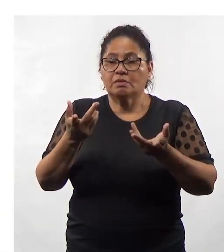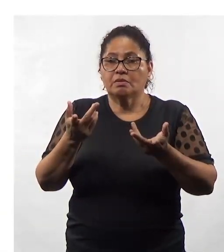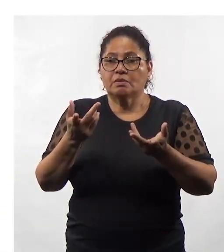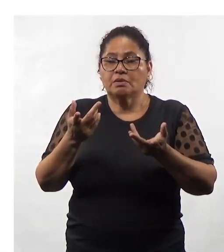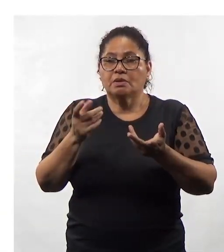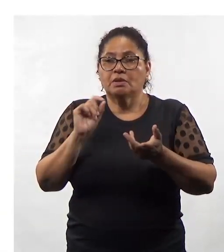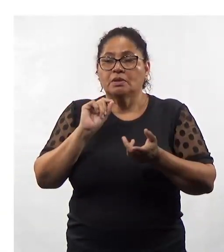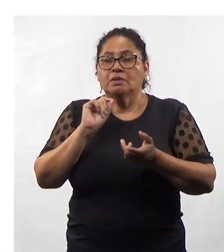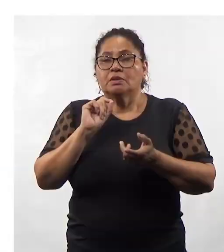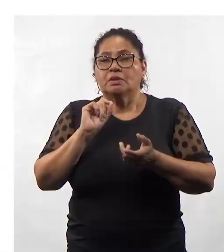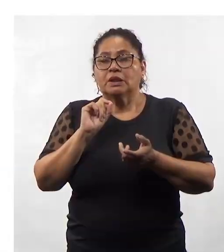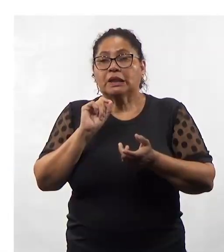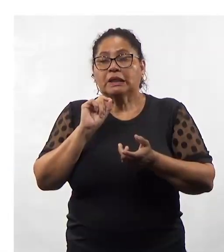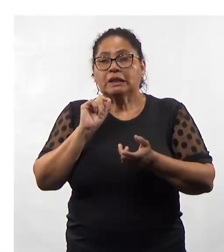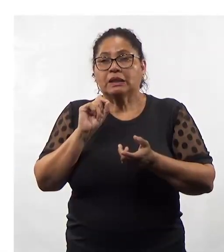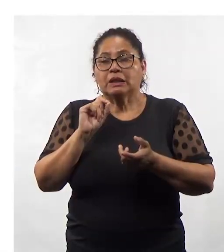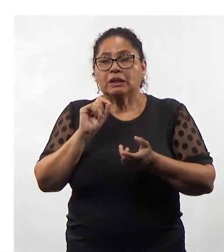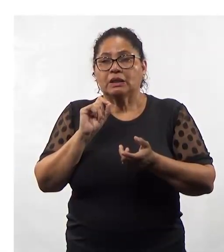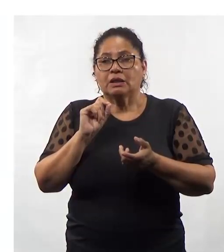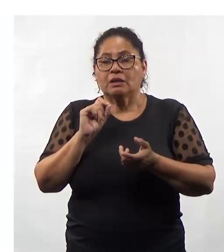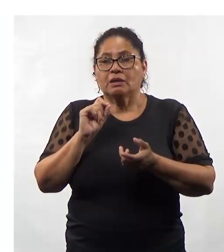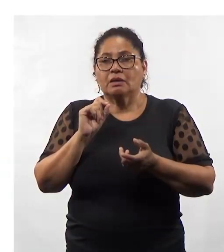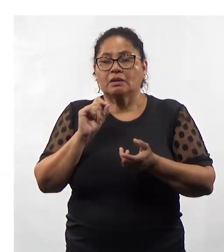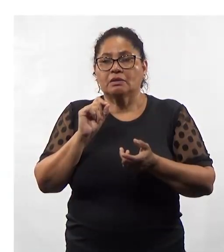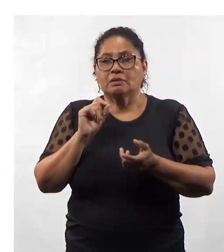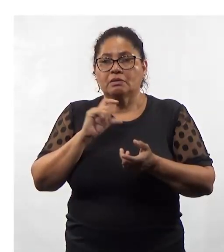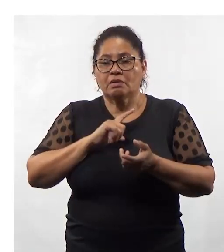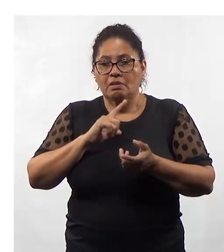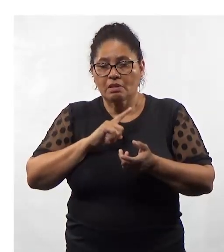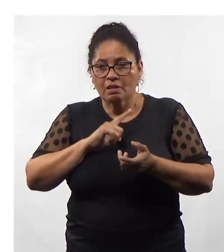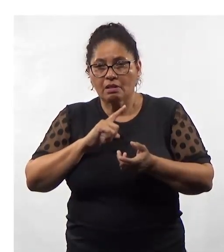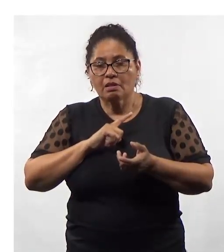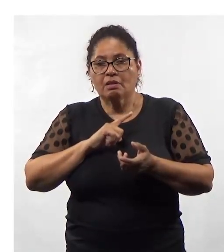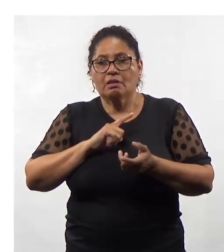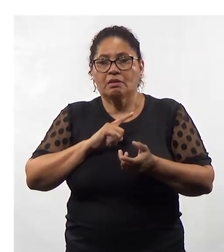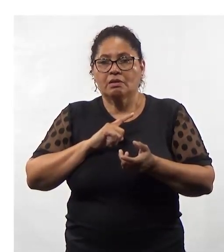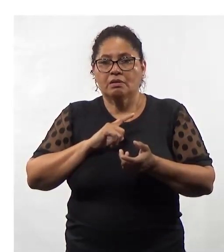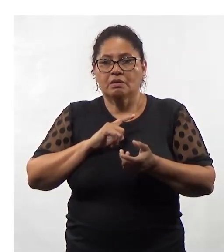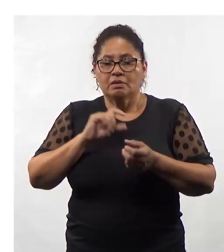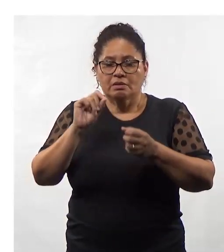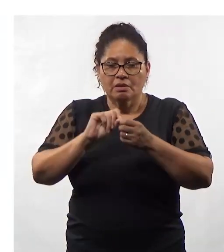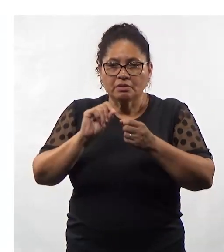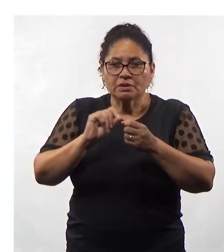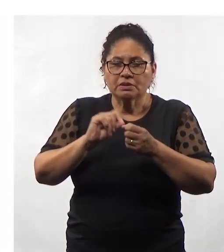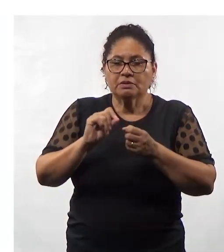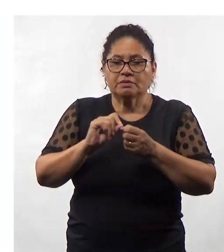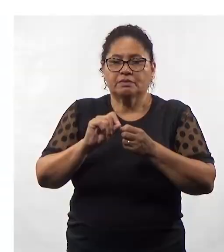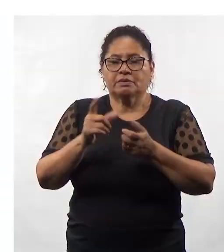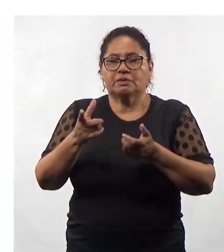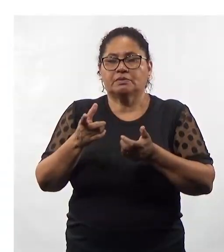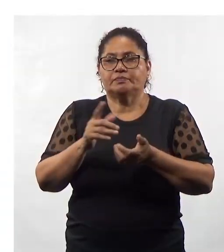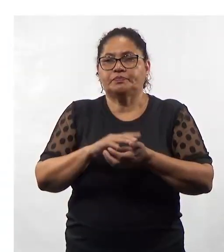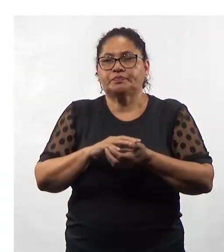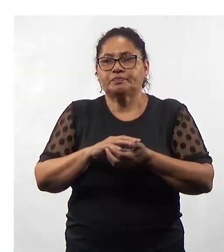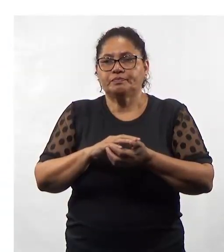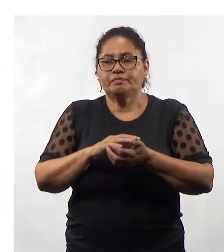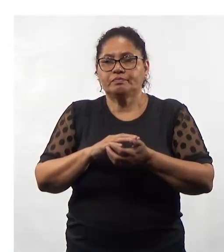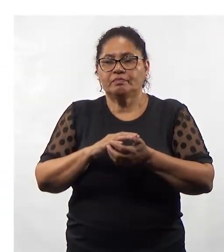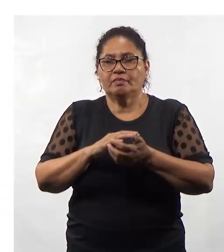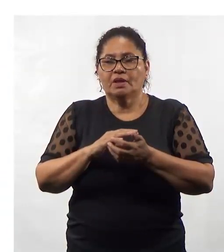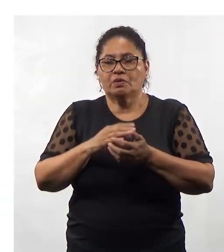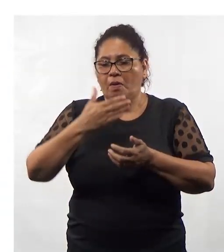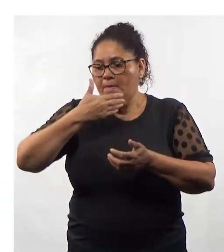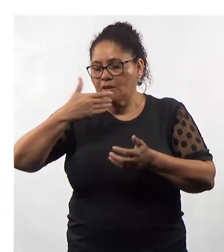de intenção de projeto, né, que ele já está em execução, né, ele já está na